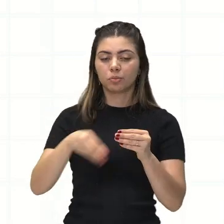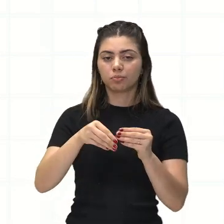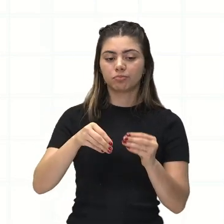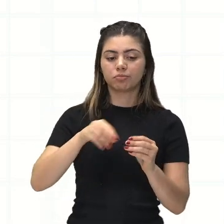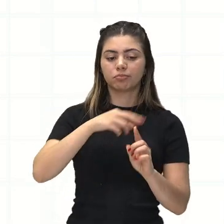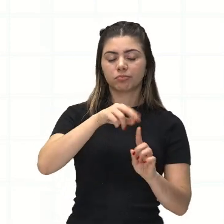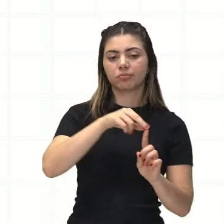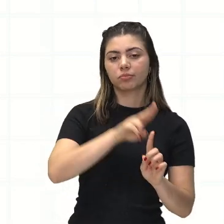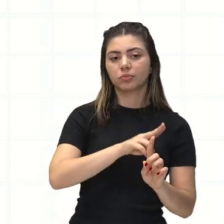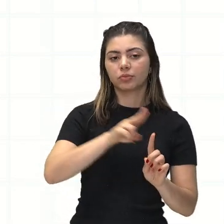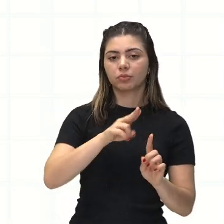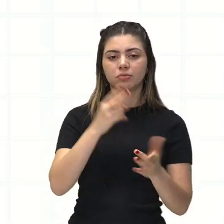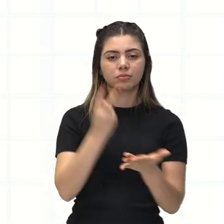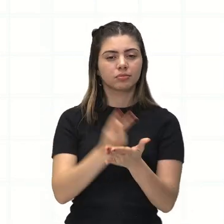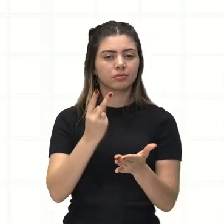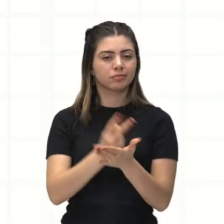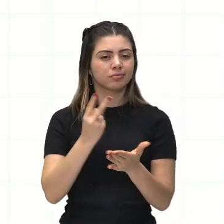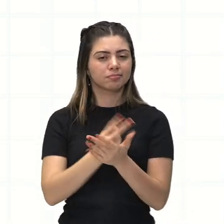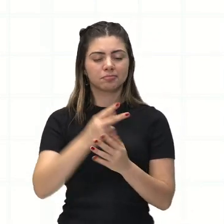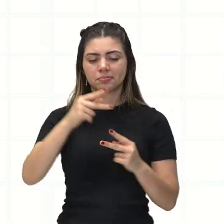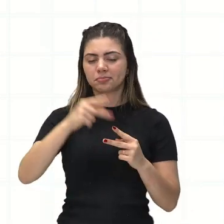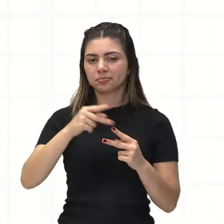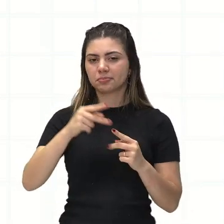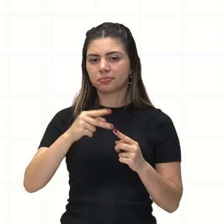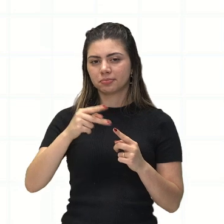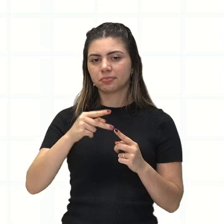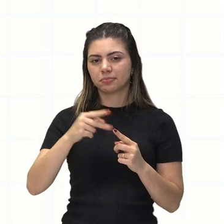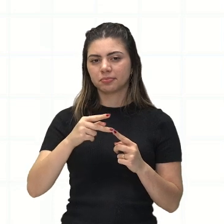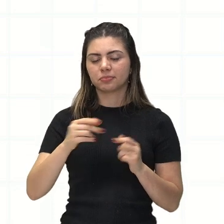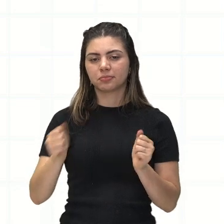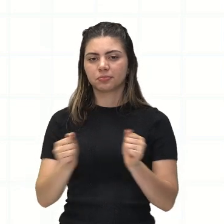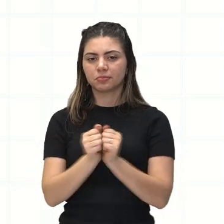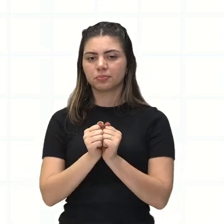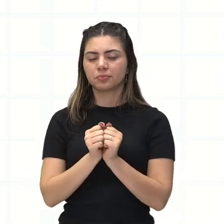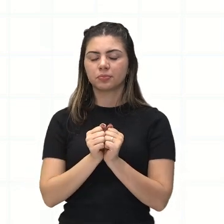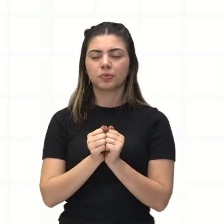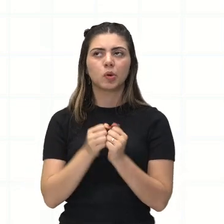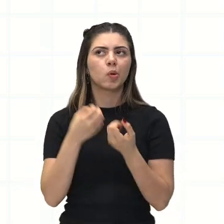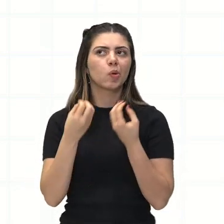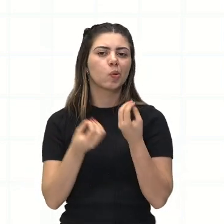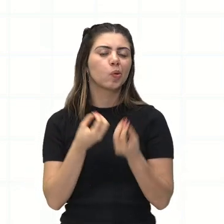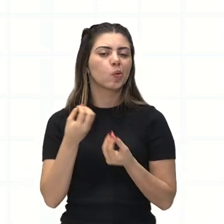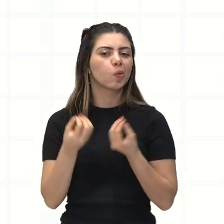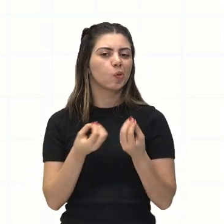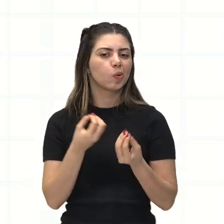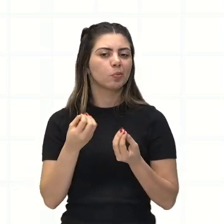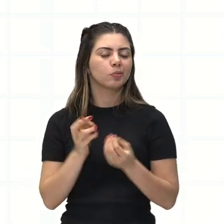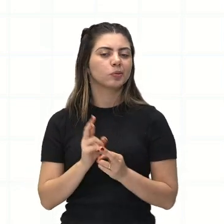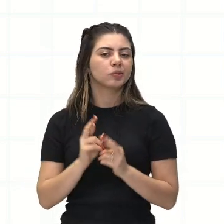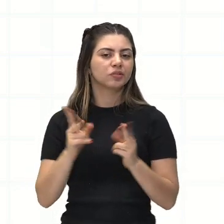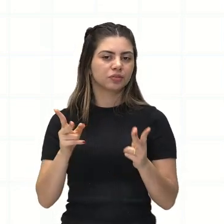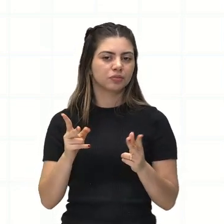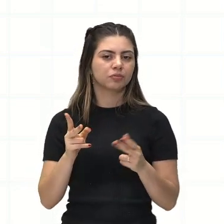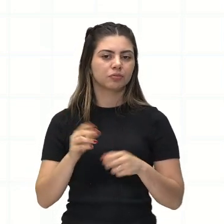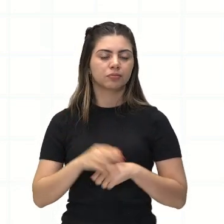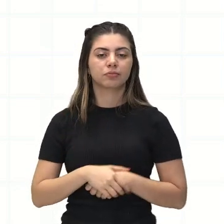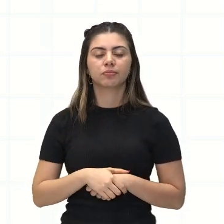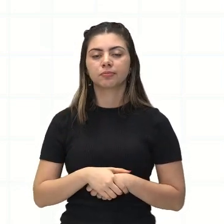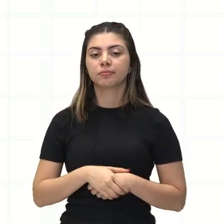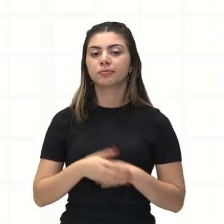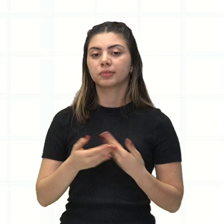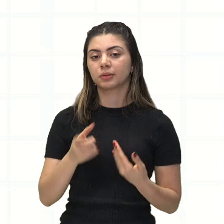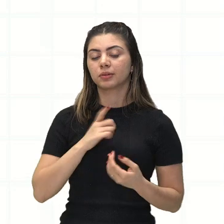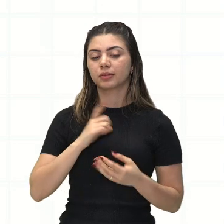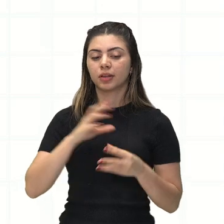sempre acompanhado de uma preposição. Como é que eu vou diferenciar o complemento nominal de um verbal? O que ele está